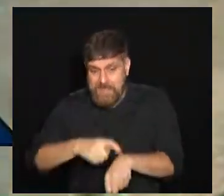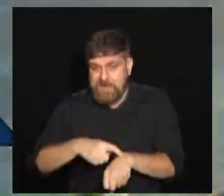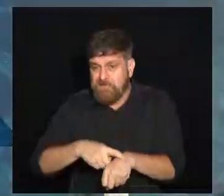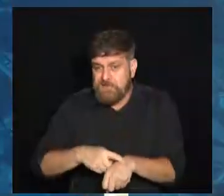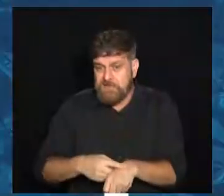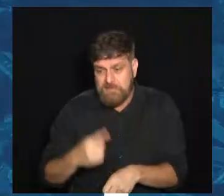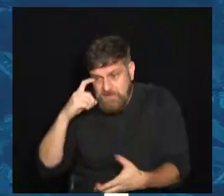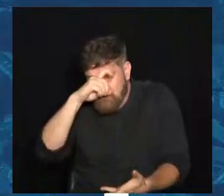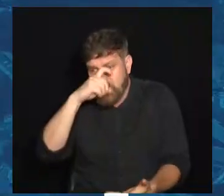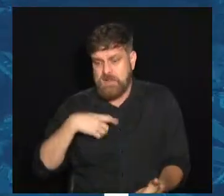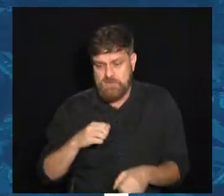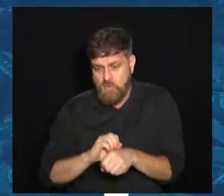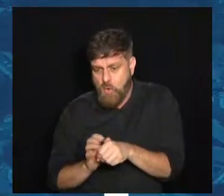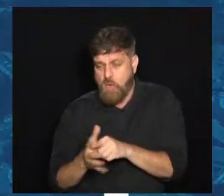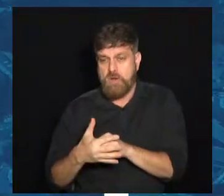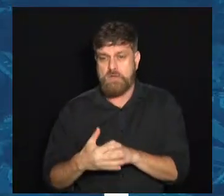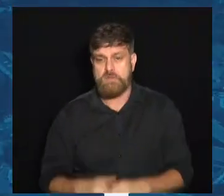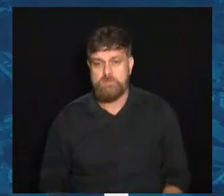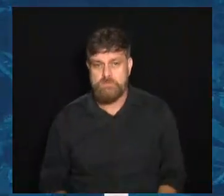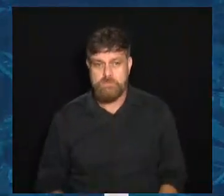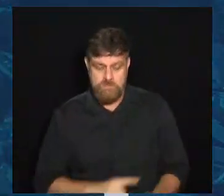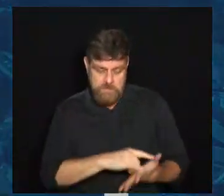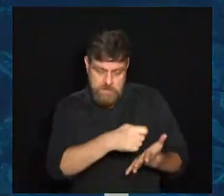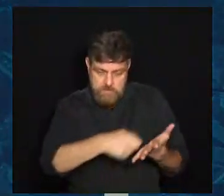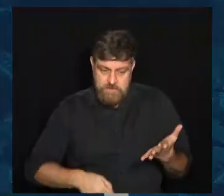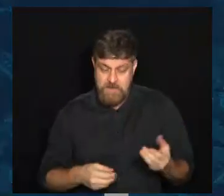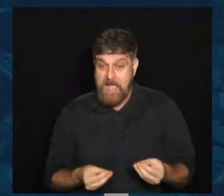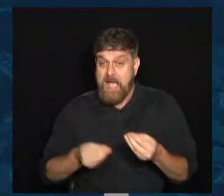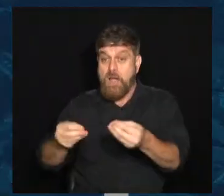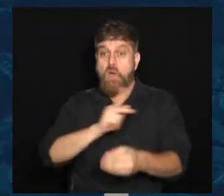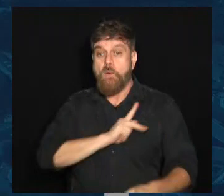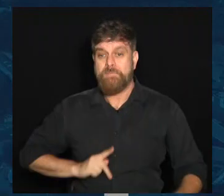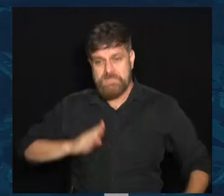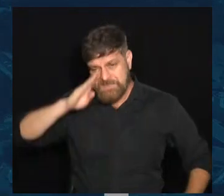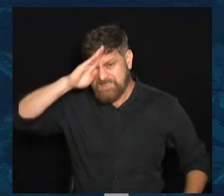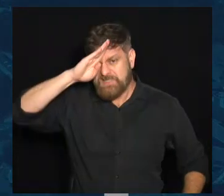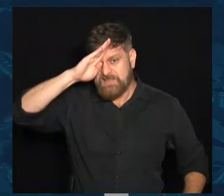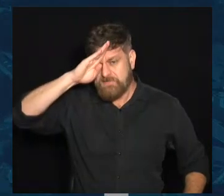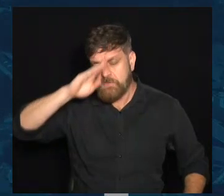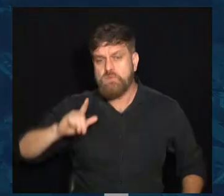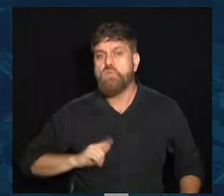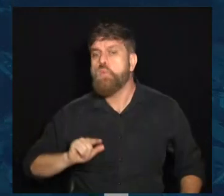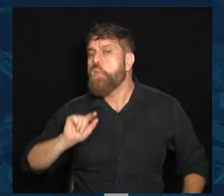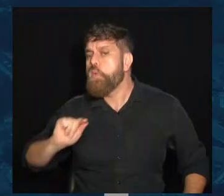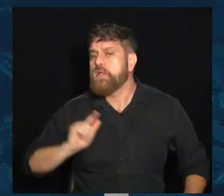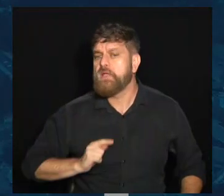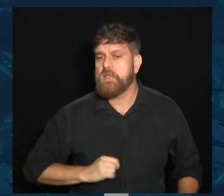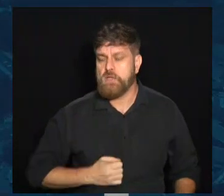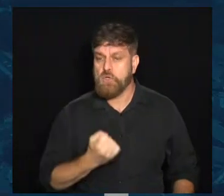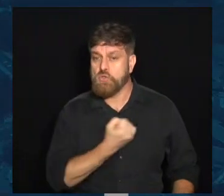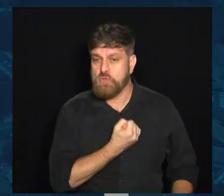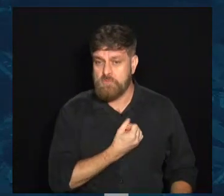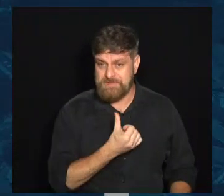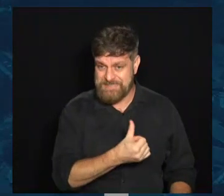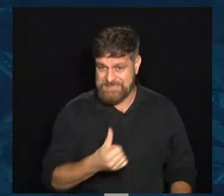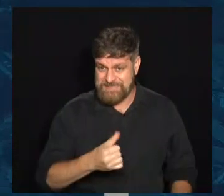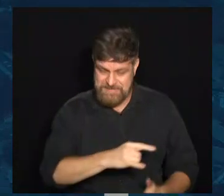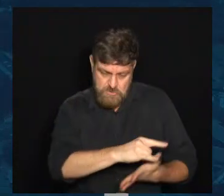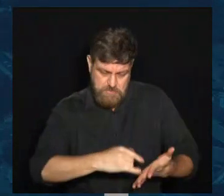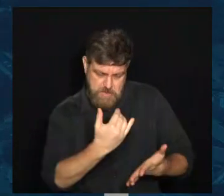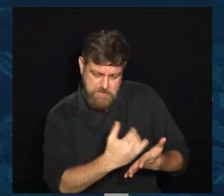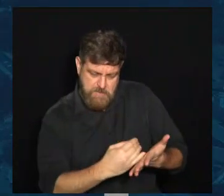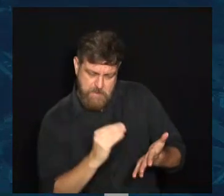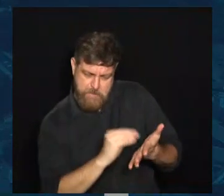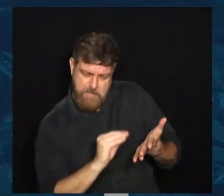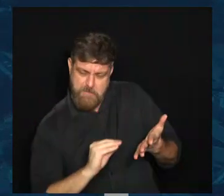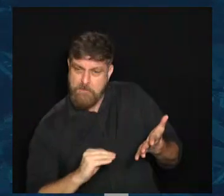No documento, o vereador apela ao presidente da República e à Casa Civil. Na moção de número 66, Galtério